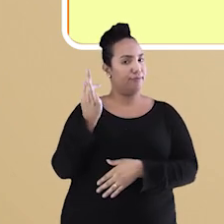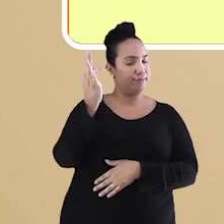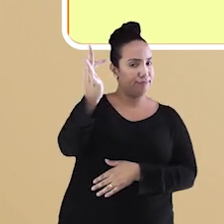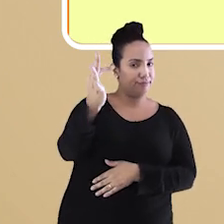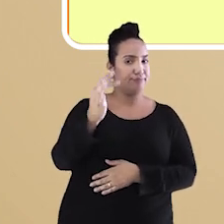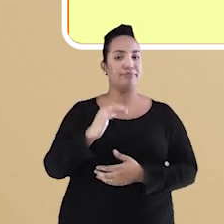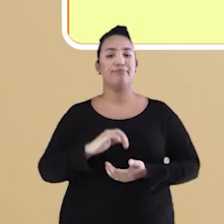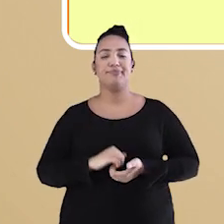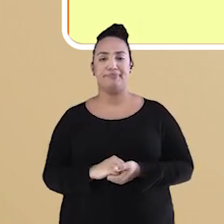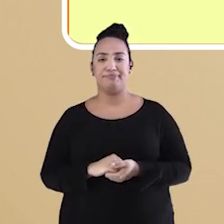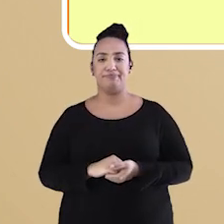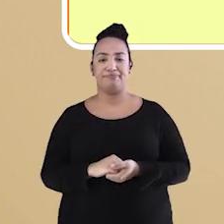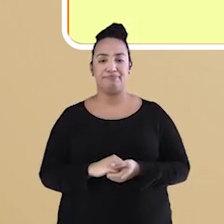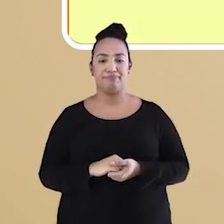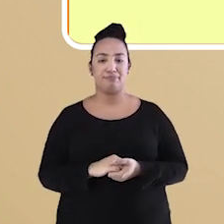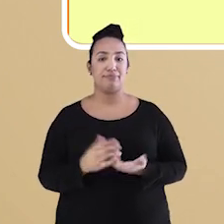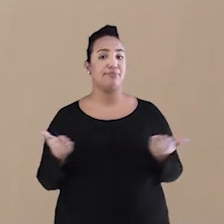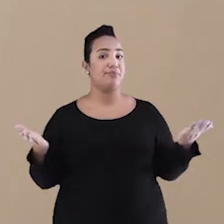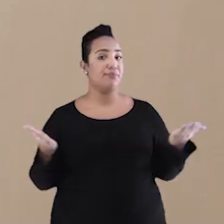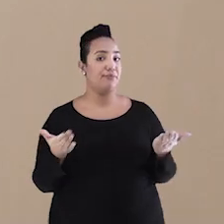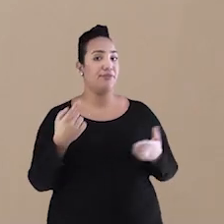isso é papo para outra aula.